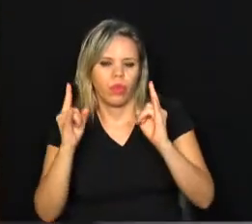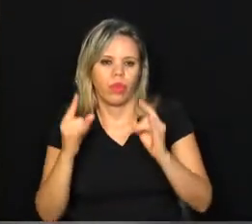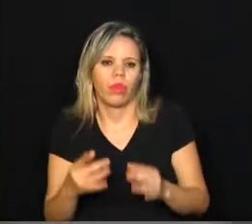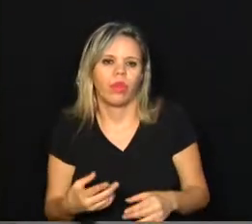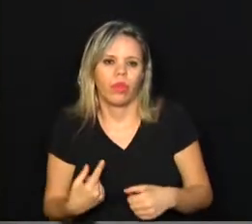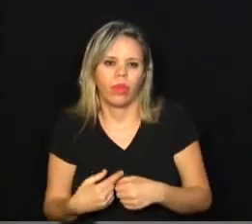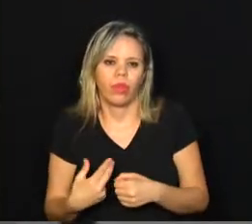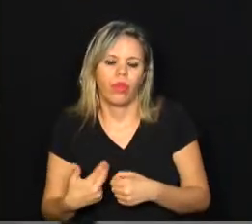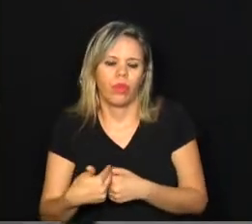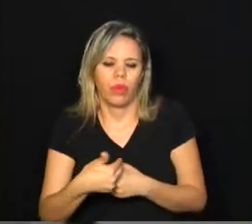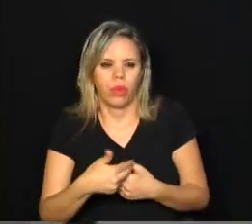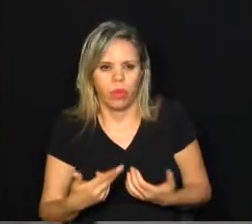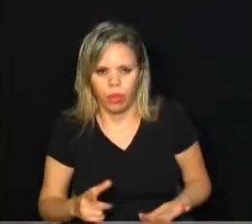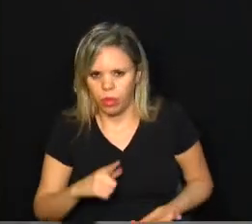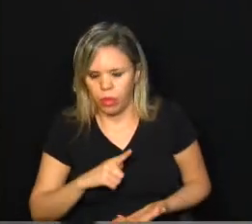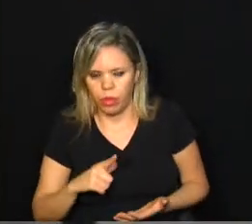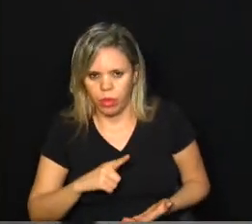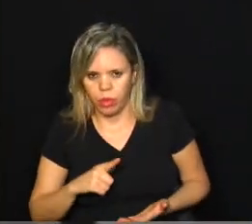Unicamp, tem